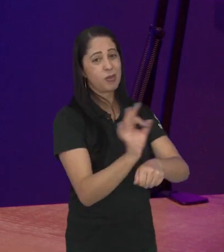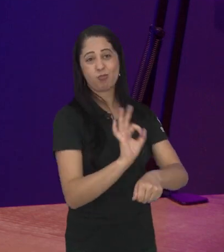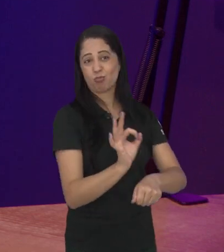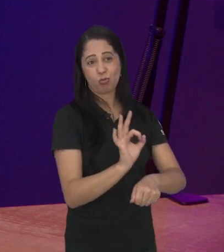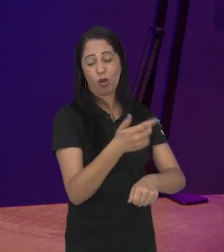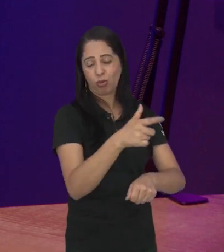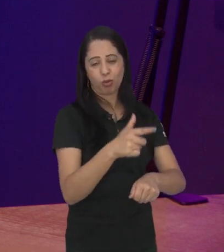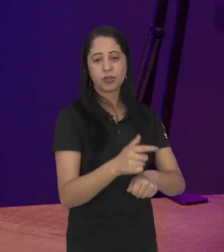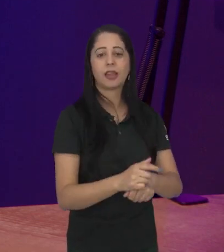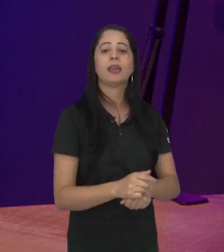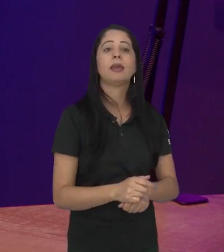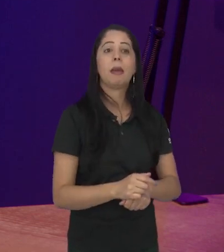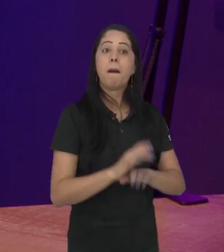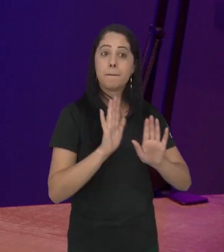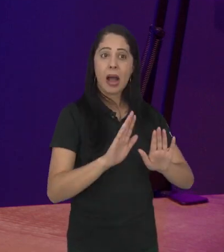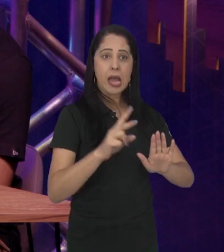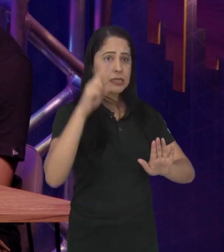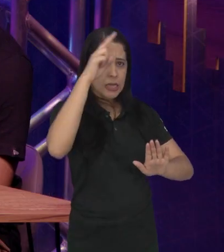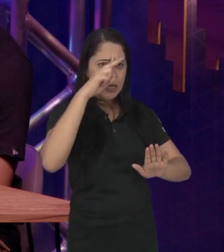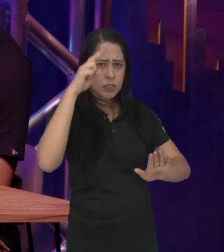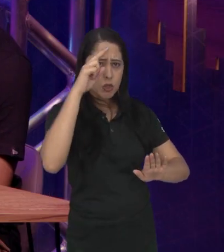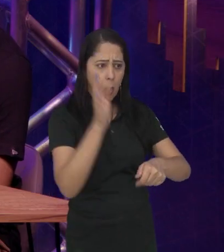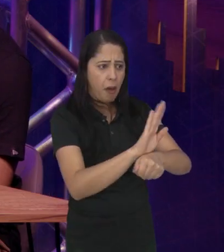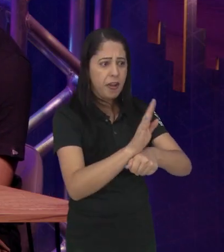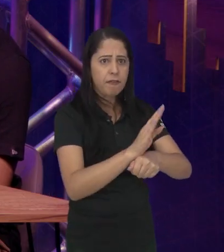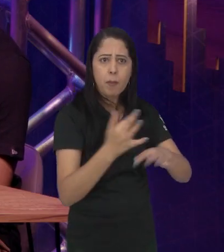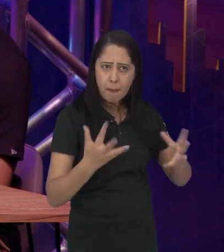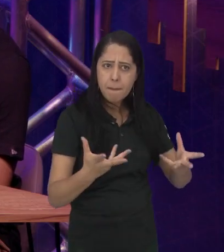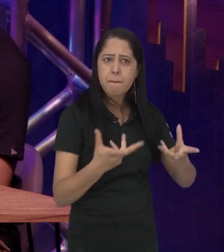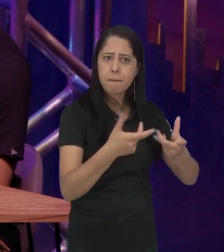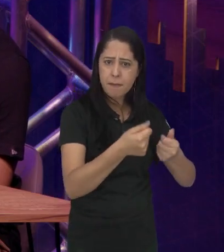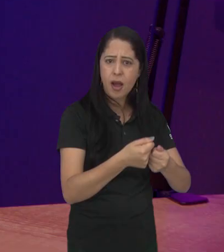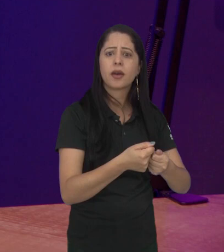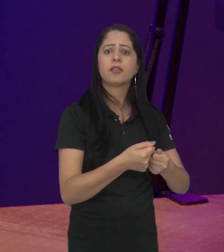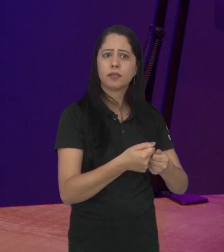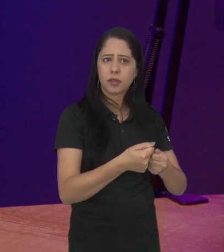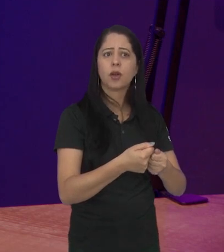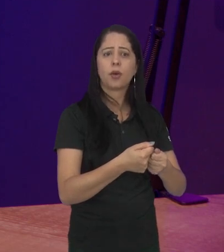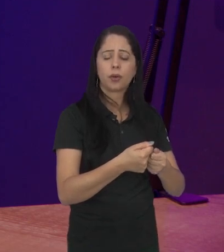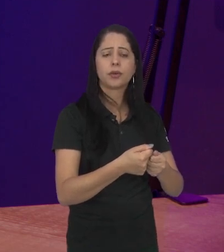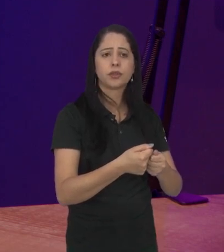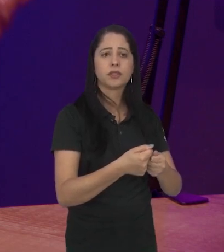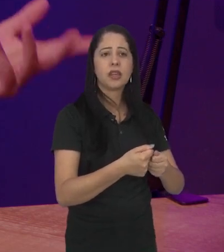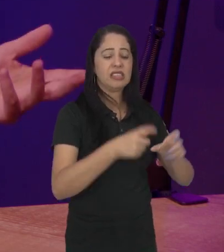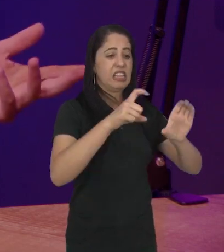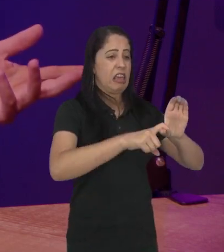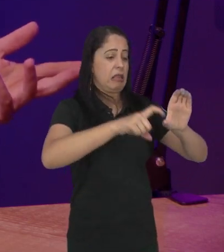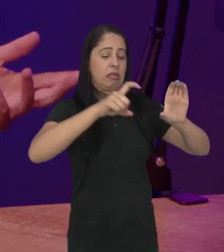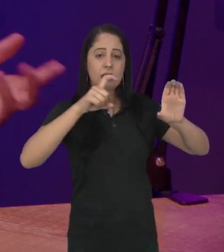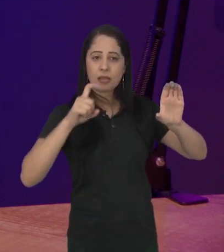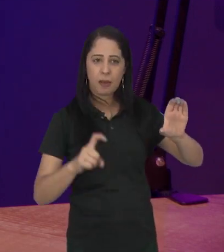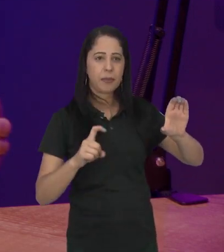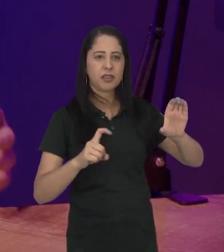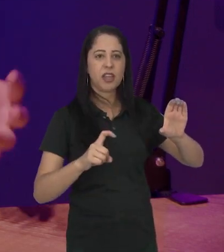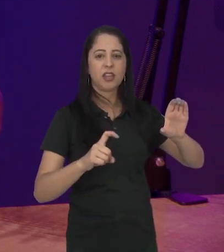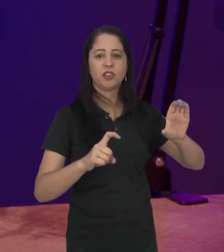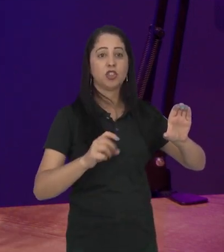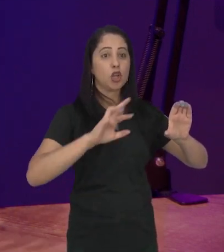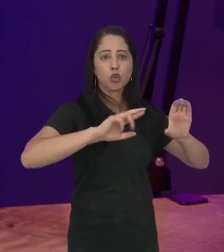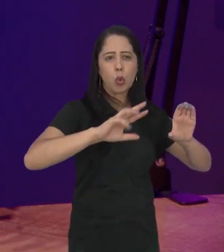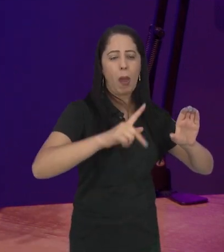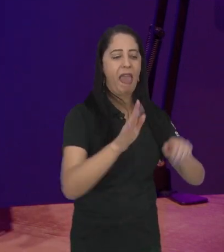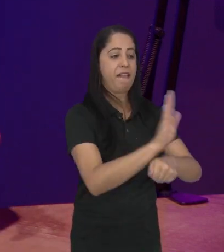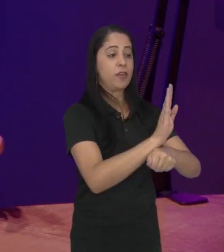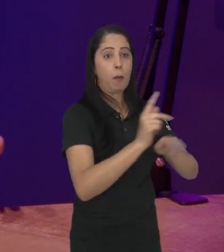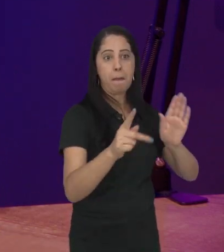uma proposta muito boa e que inclusive é de uma produtora que vem assim com essa proposta de cinema independente. Então lá não é